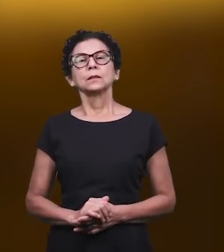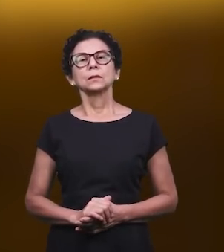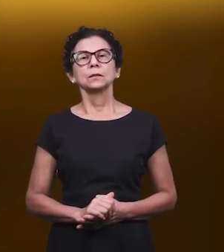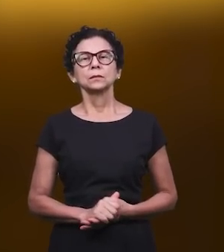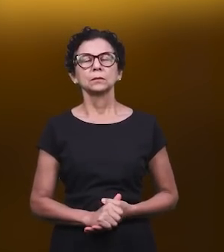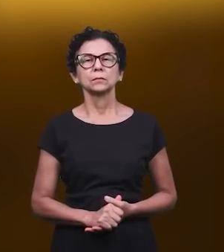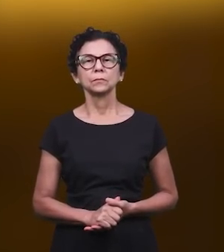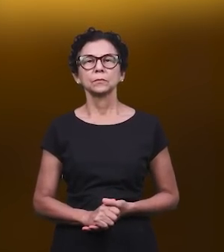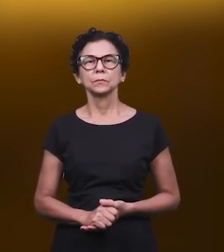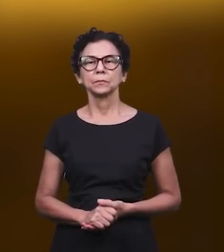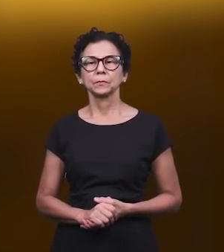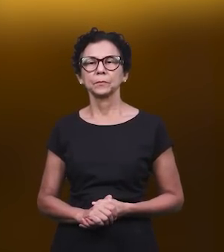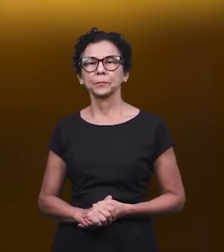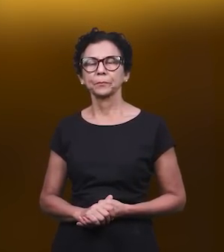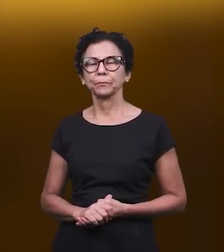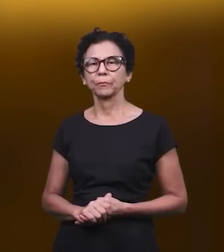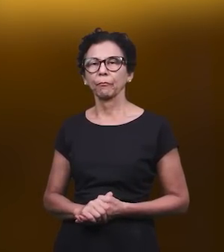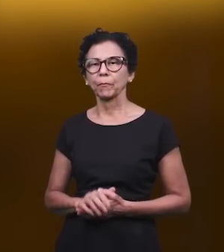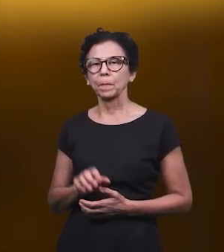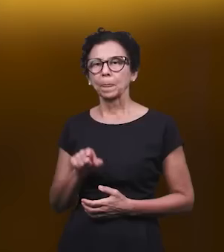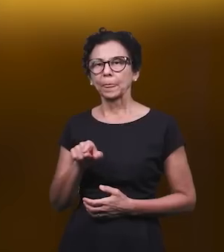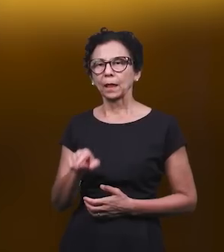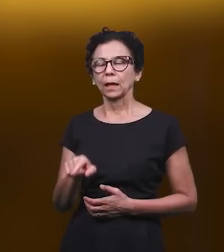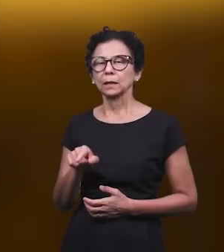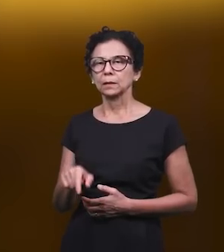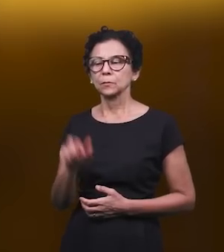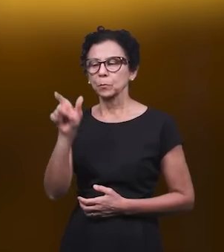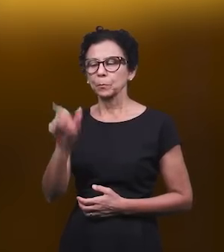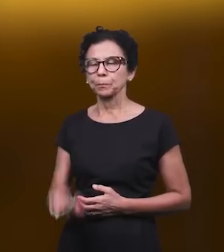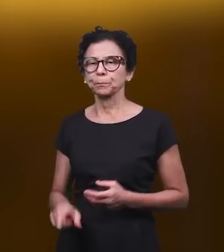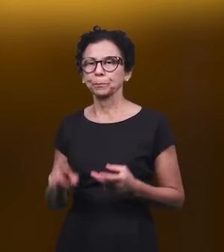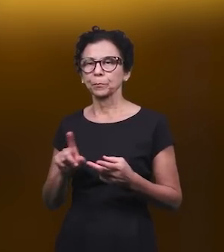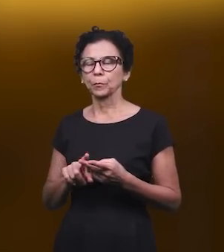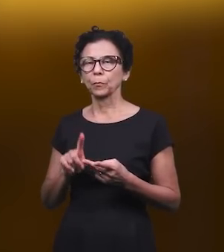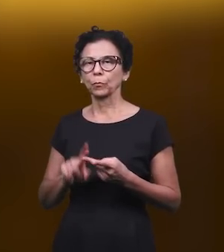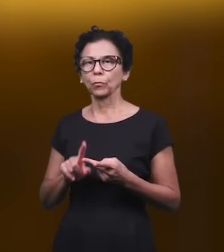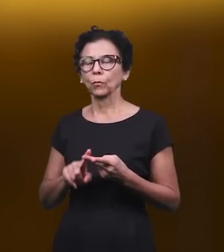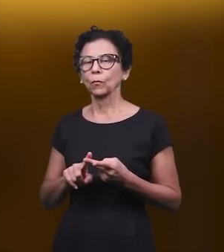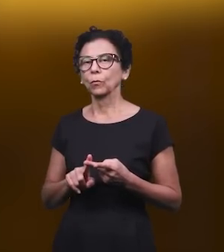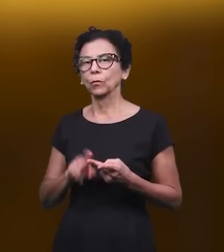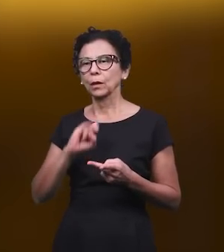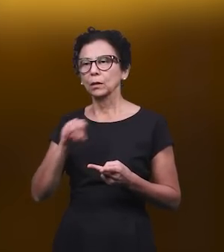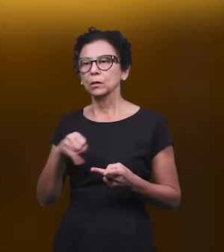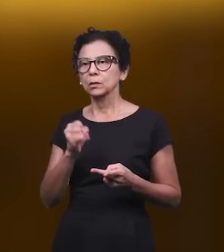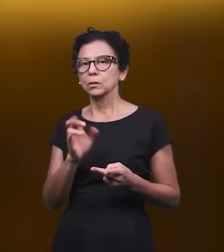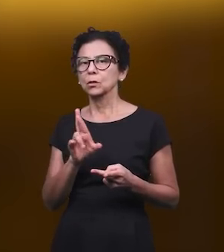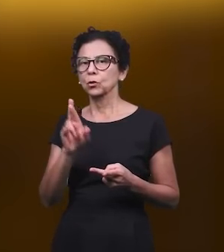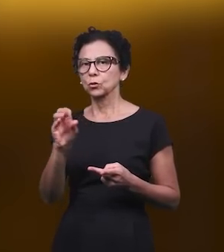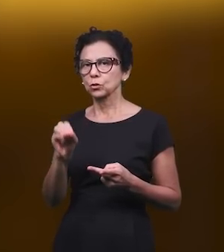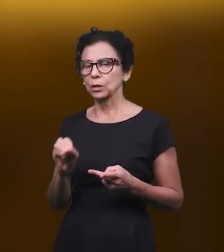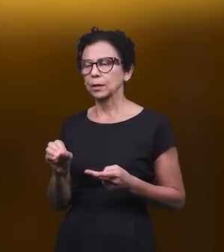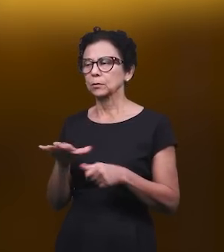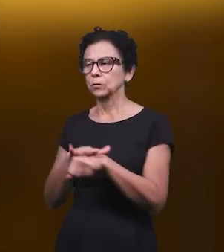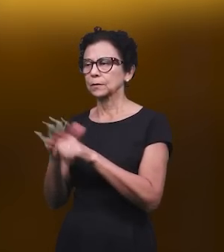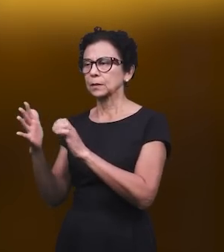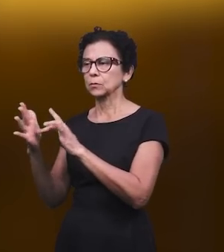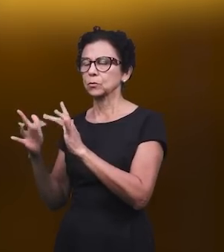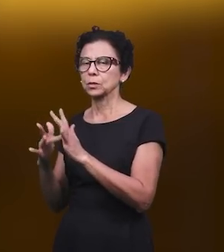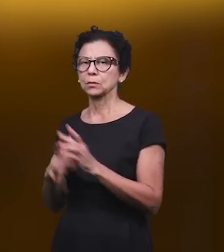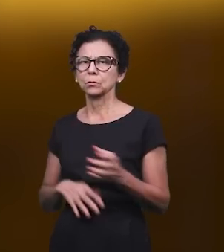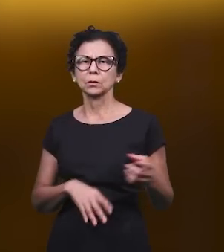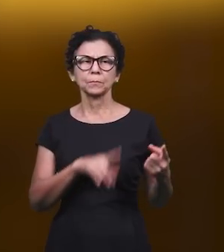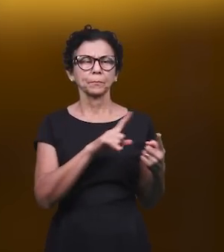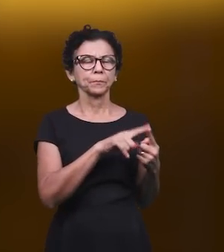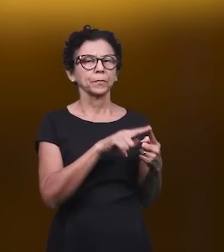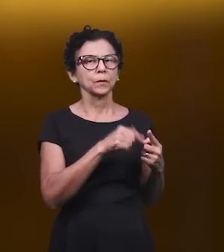Estando ele ainda falando, chegou um dos príncipes da sinagoga dizendo: A tua filha já está morta, não